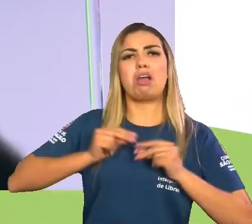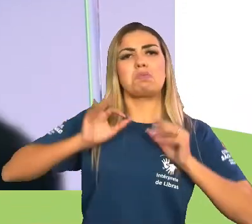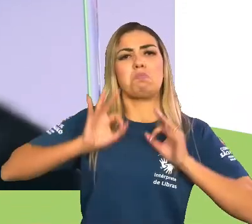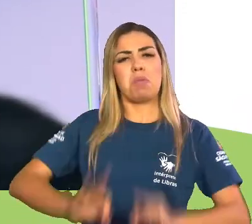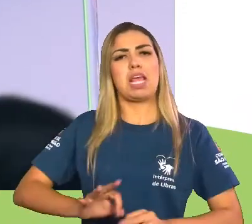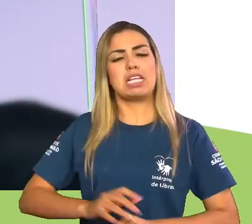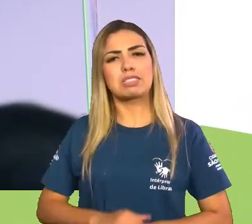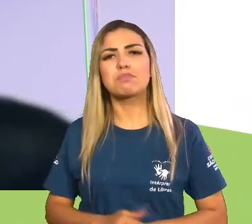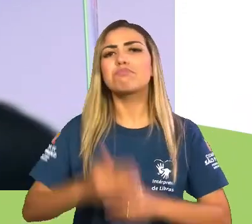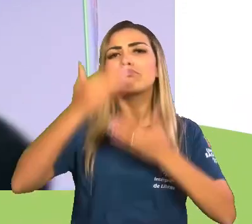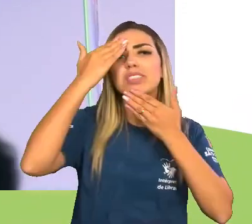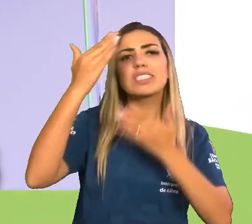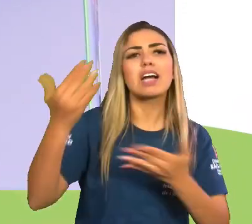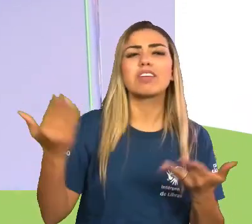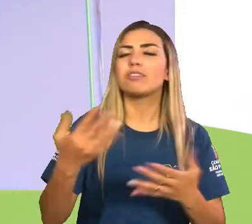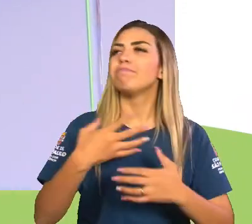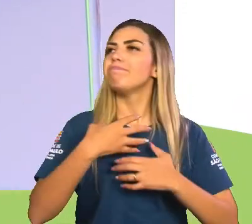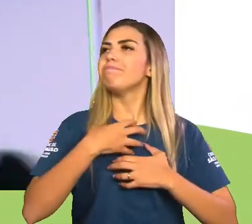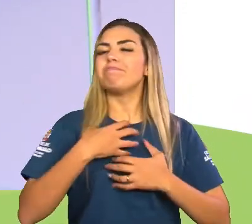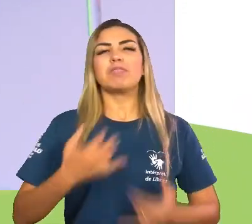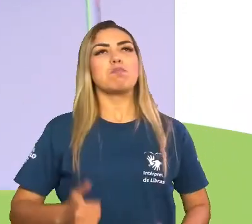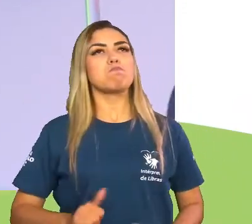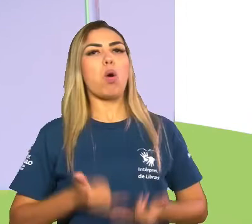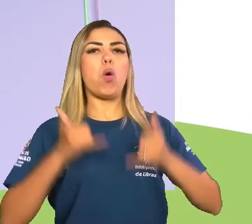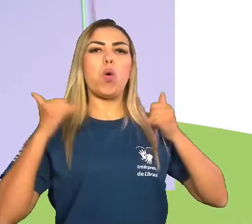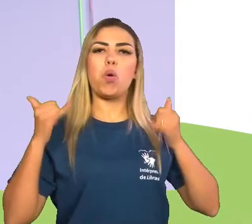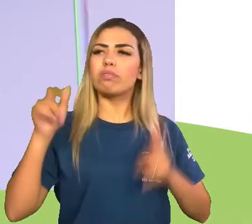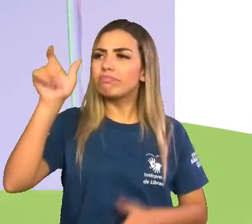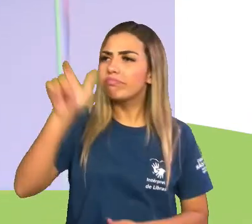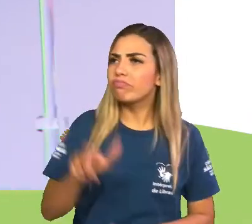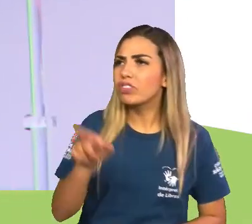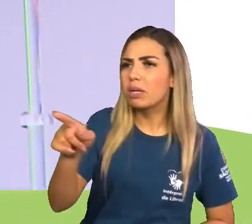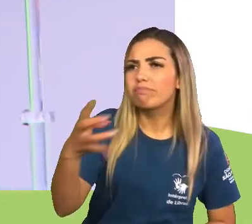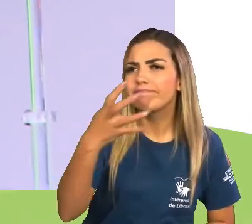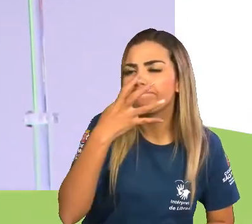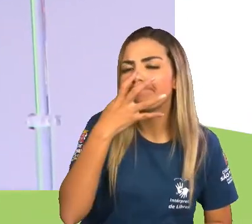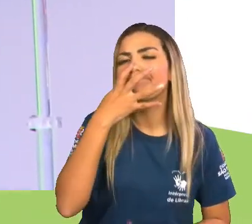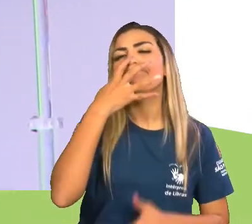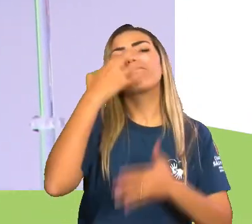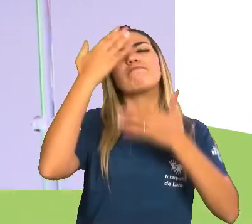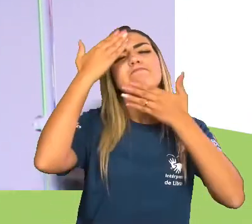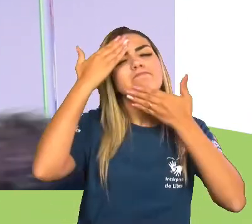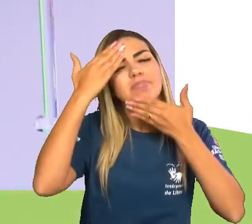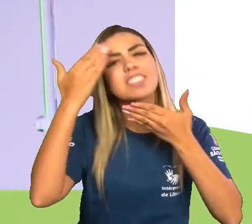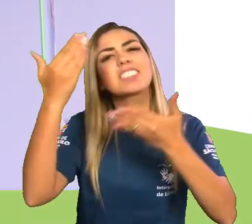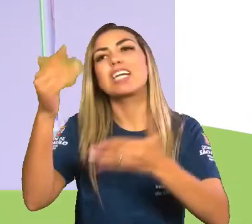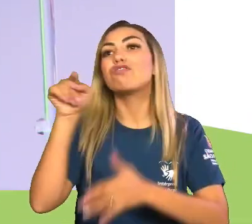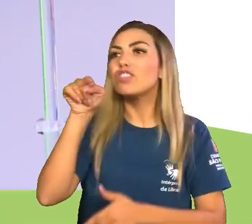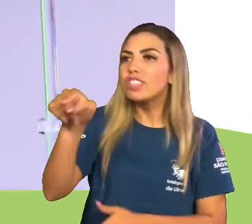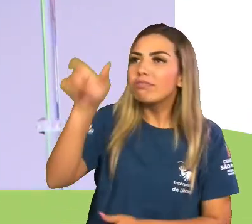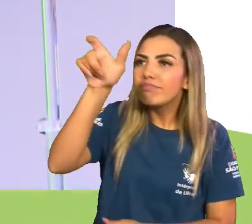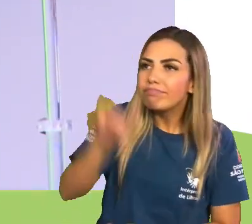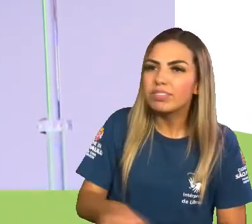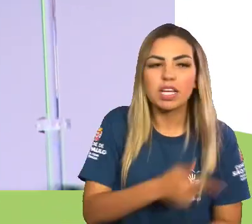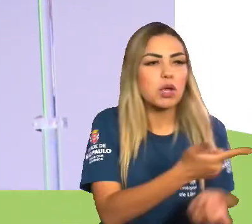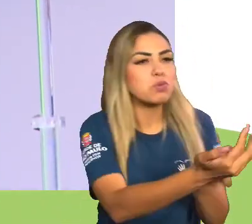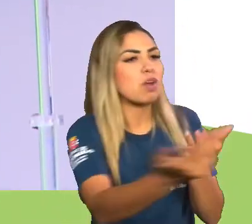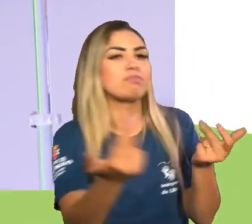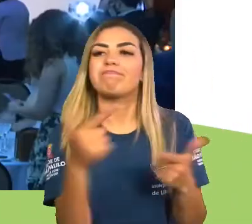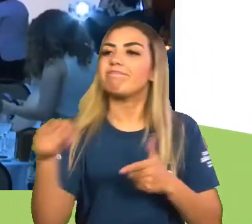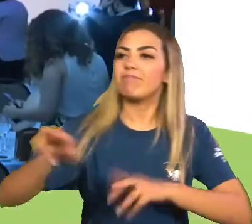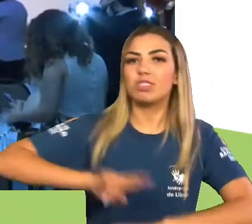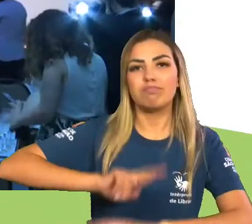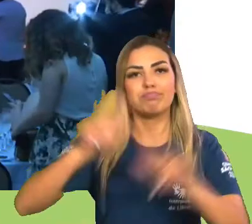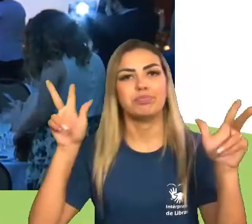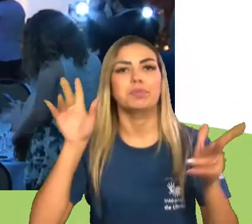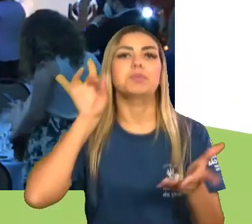trazer toda essa energia aqui pra gente. Você é uma pessoa incrível, muito obrigada. Você é uma pessoa rara. Eu quero agradecer